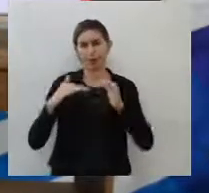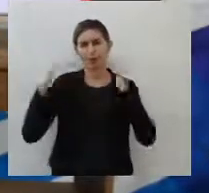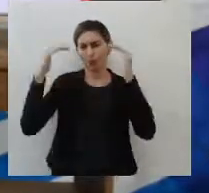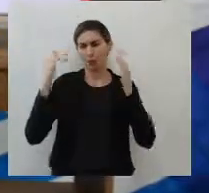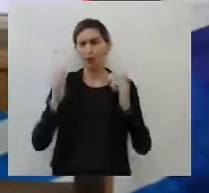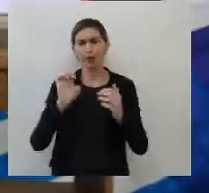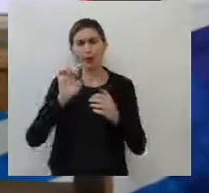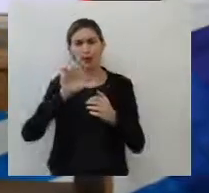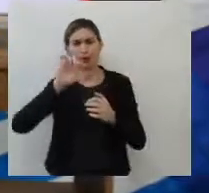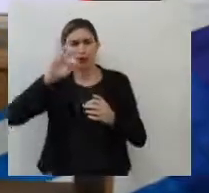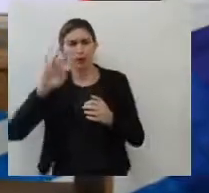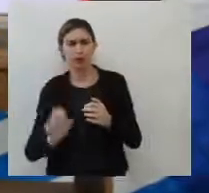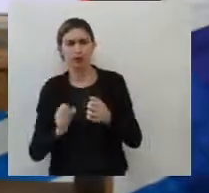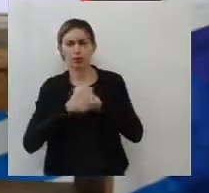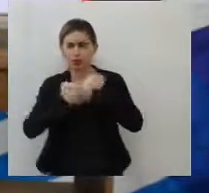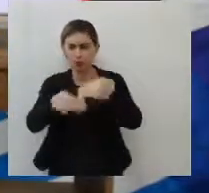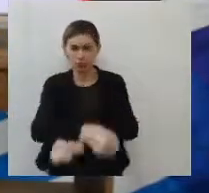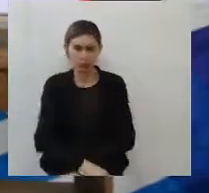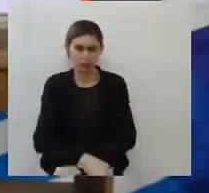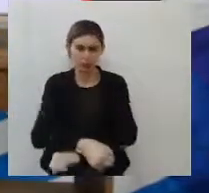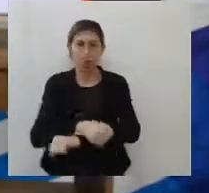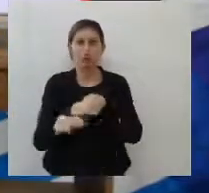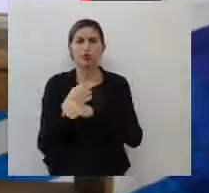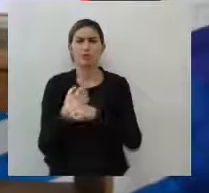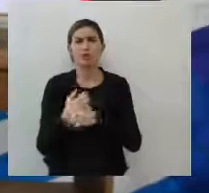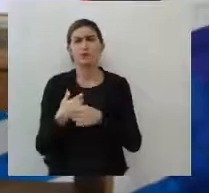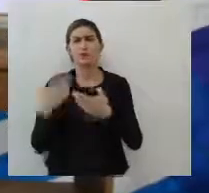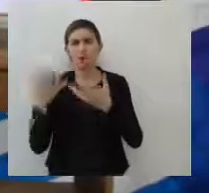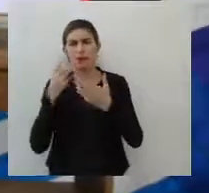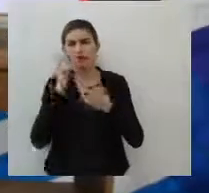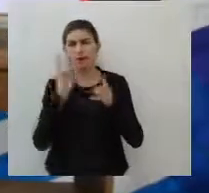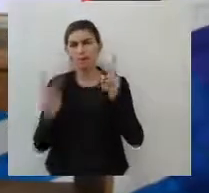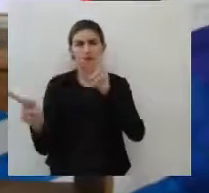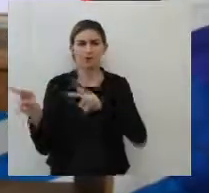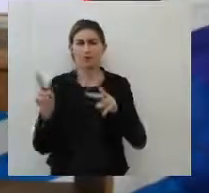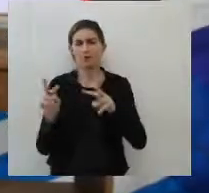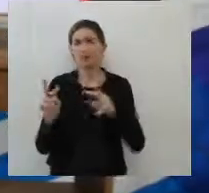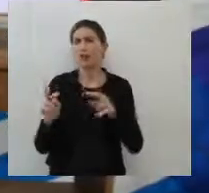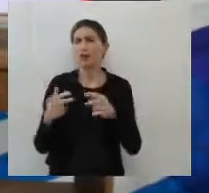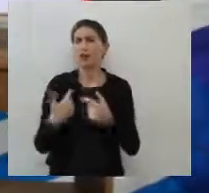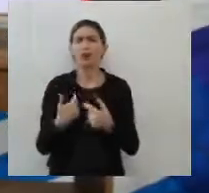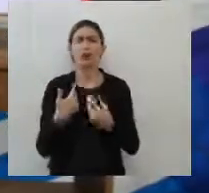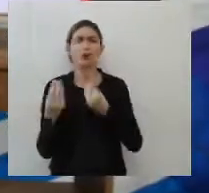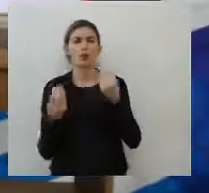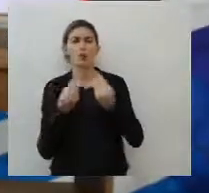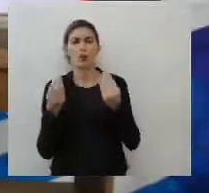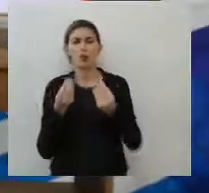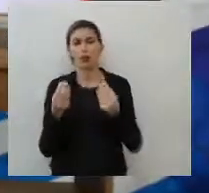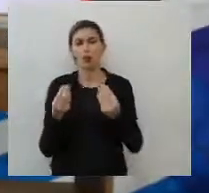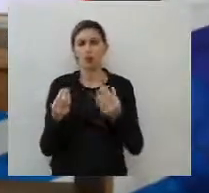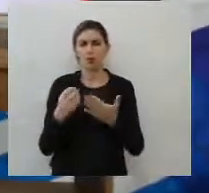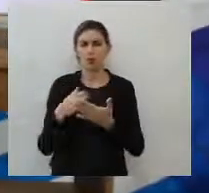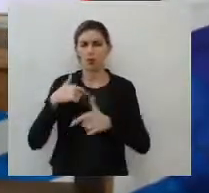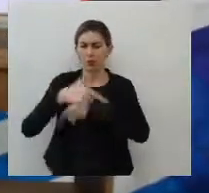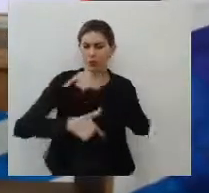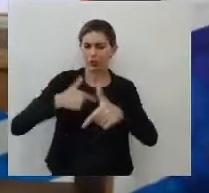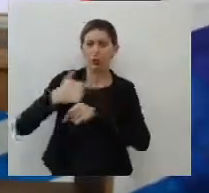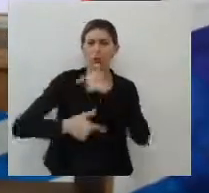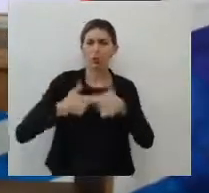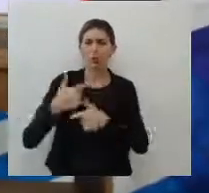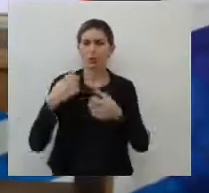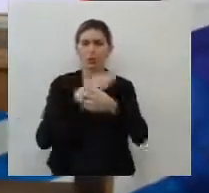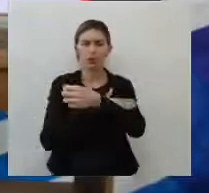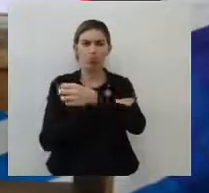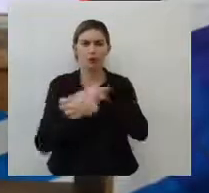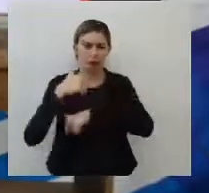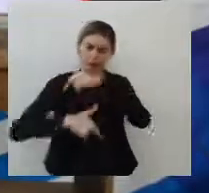que era escravista e que vê de uma hora para outra o braço de produção, a força